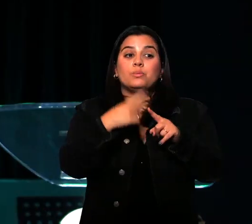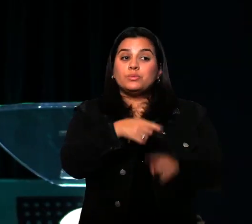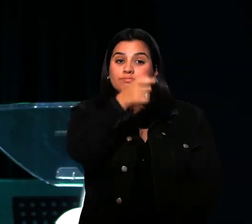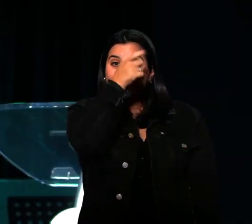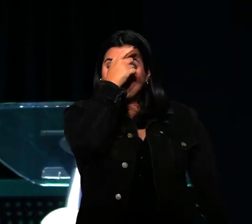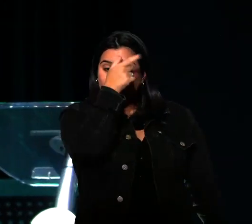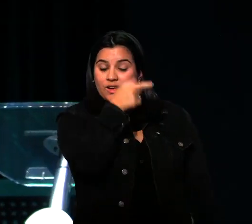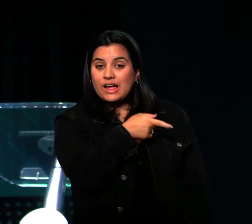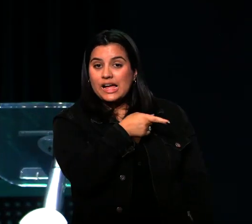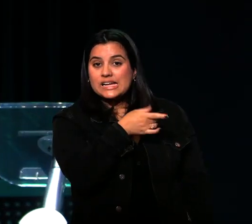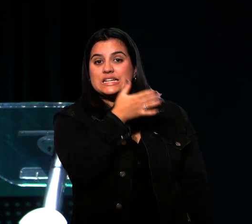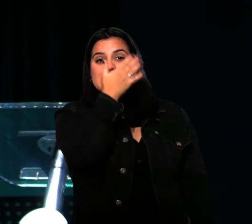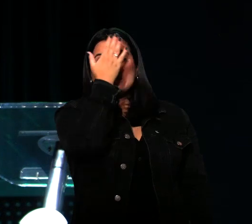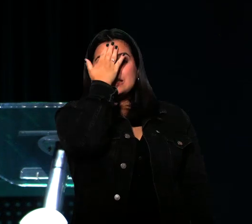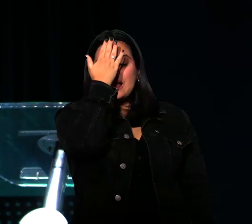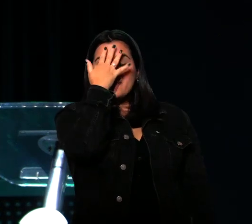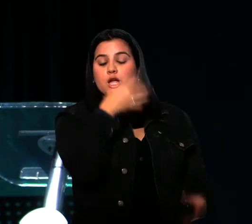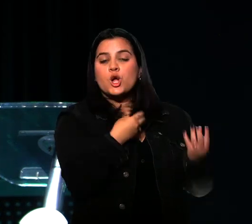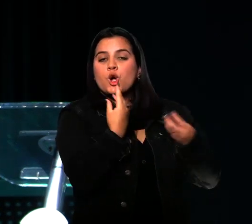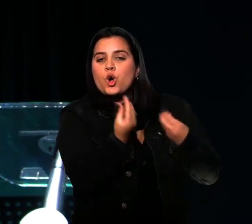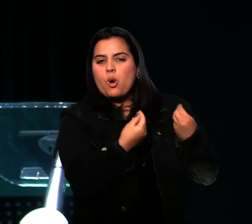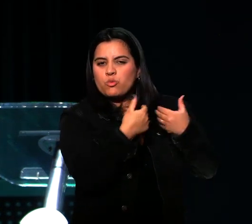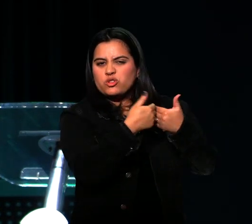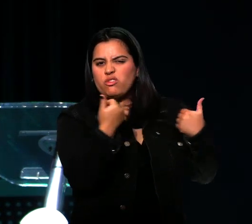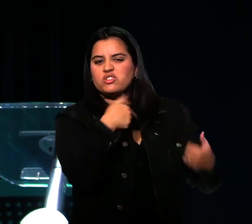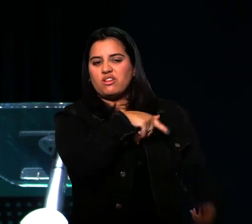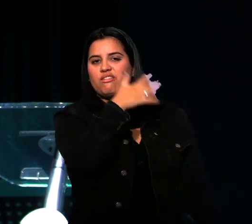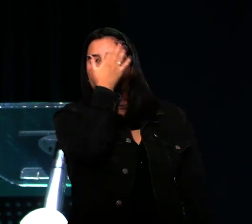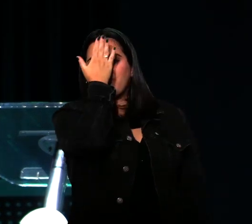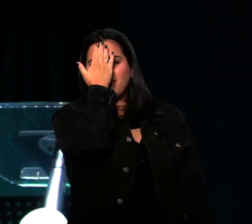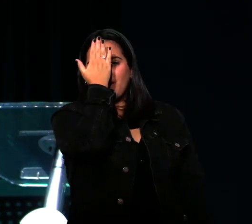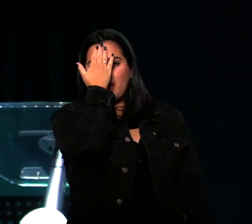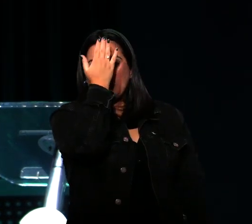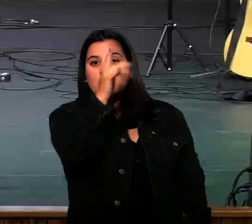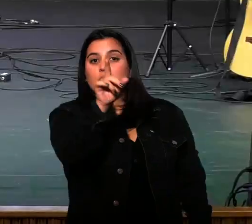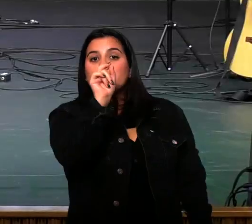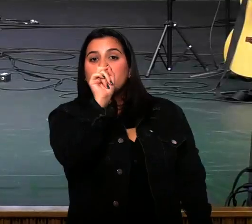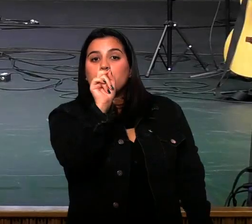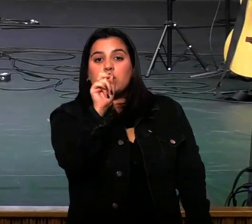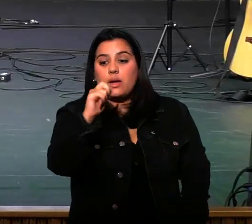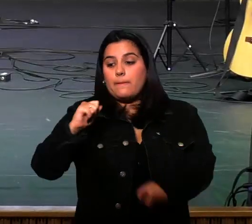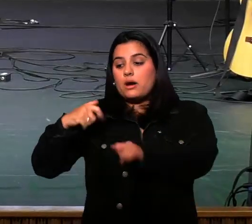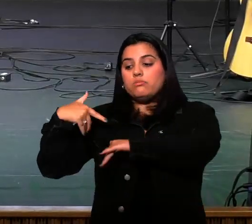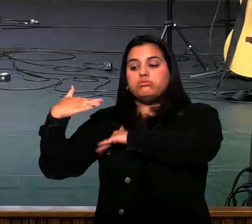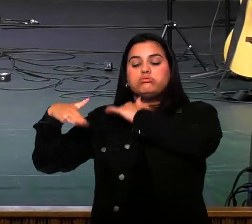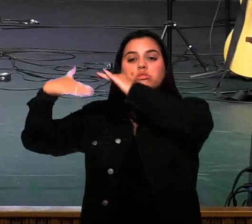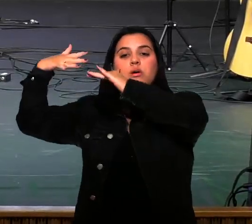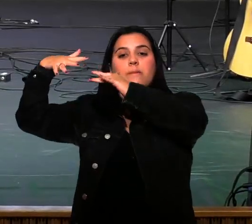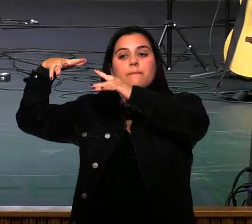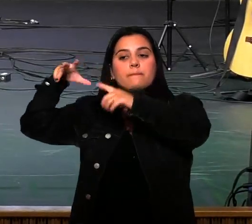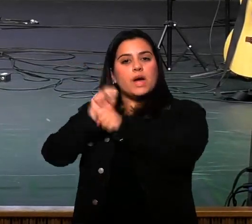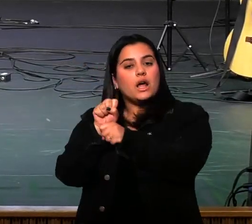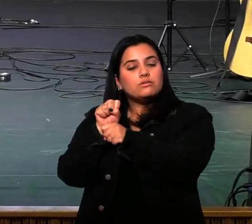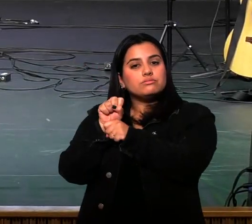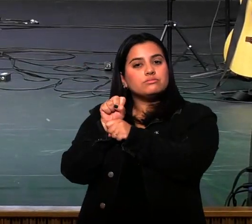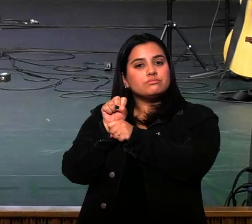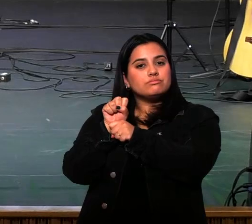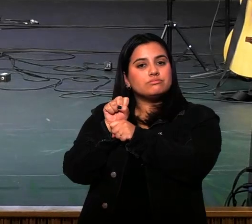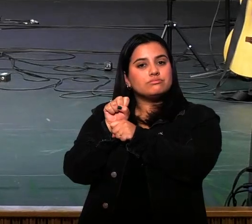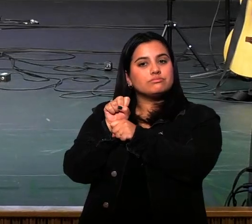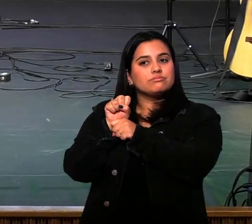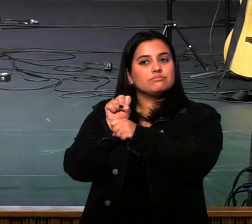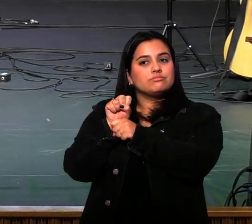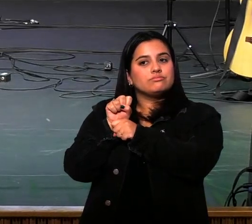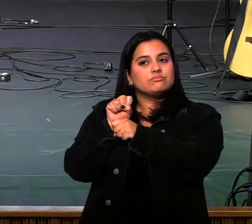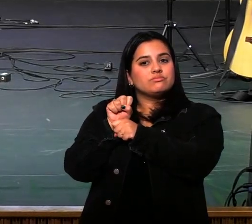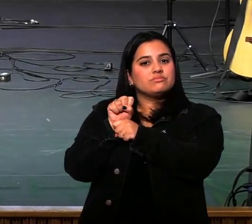mexer e sabe onde ele dividir para desacelerar o avanço do reino de Deus numa igreja.